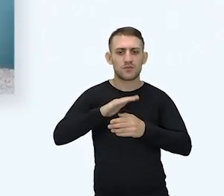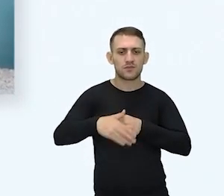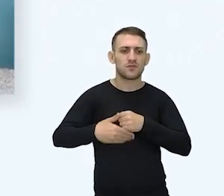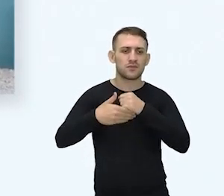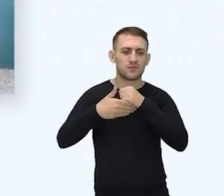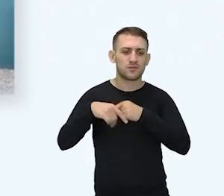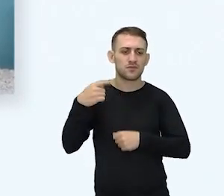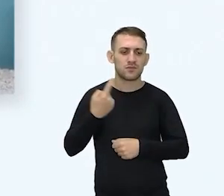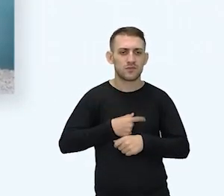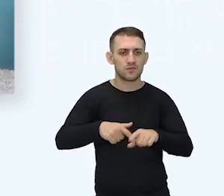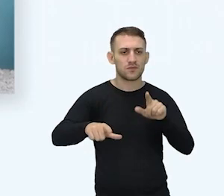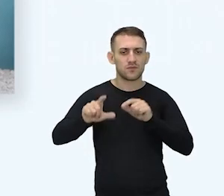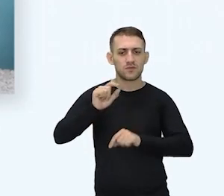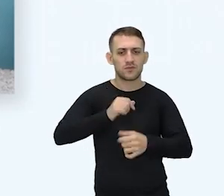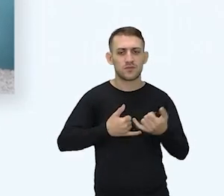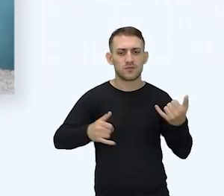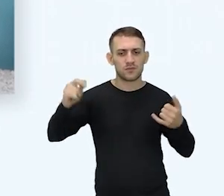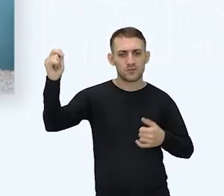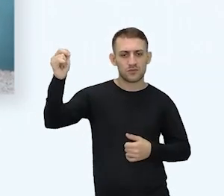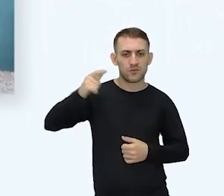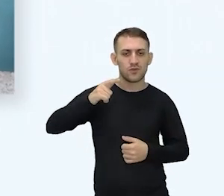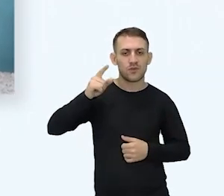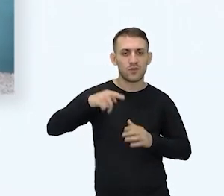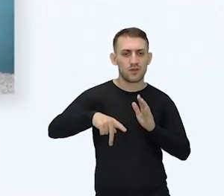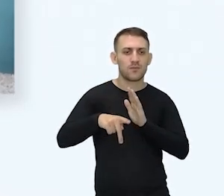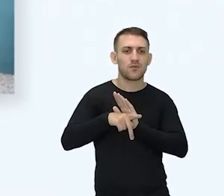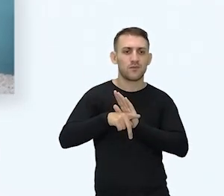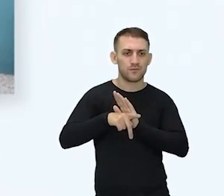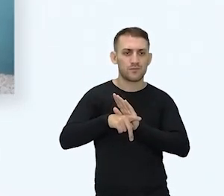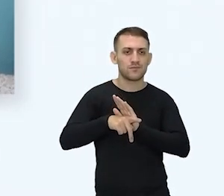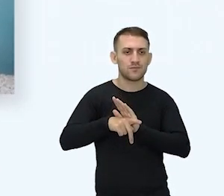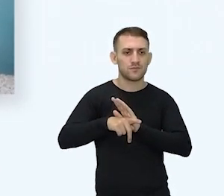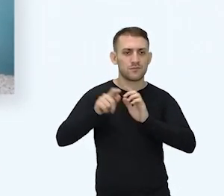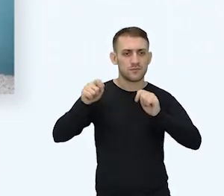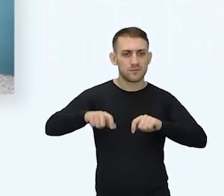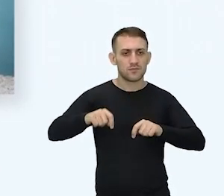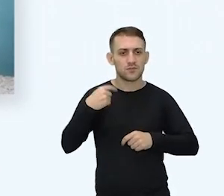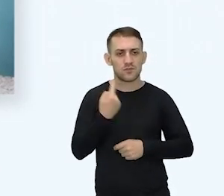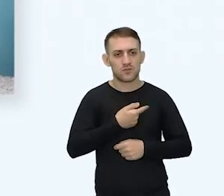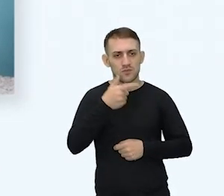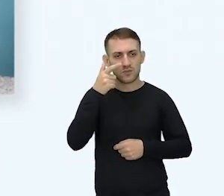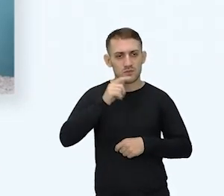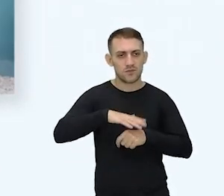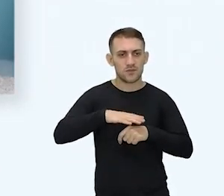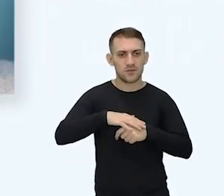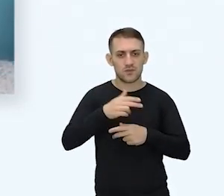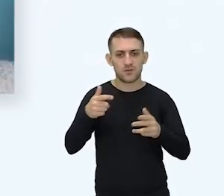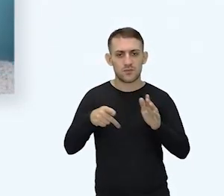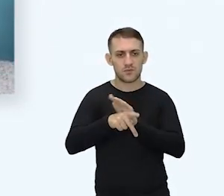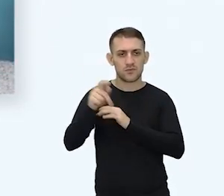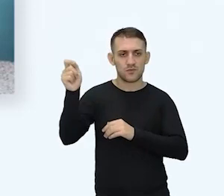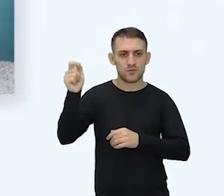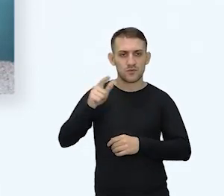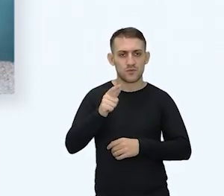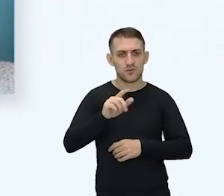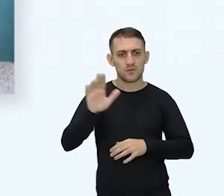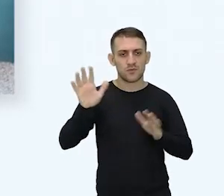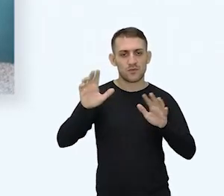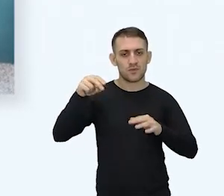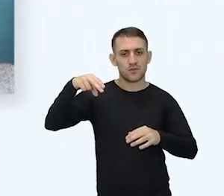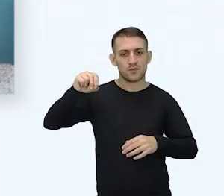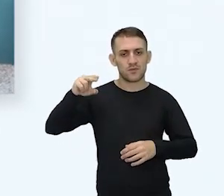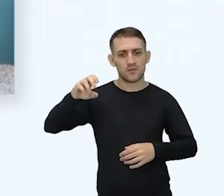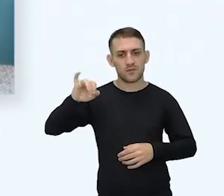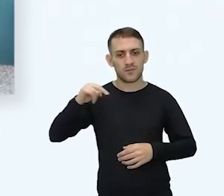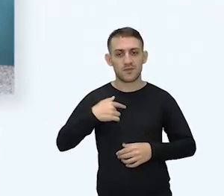Sustentável, optamos pela energia solar, por ser uma energia limpa e com a captação através da placa solar. Oi, eu sou a Noemi. Eu